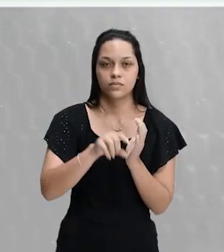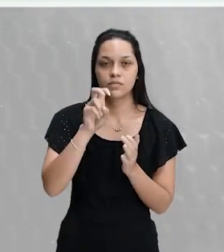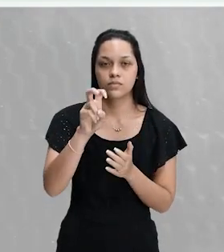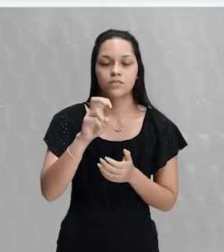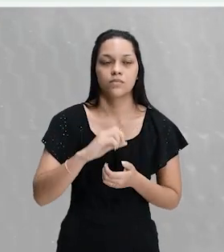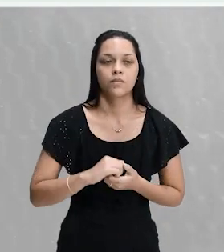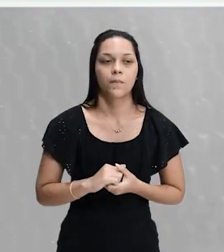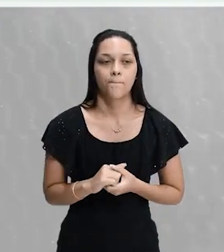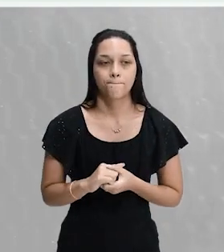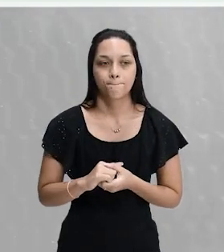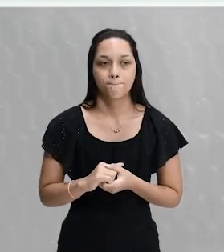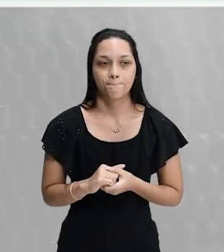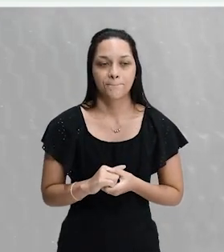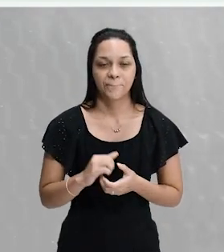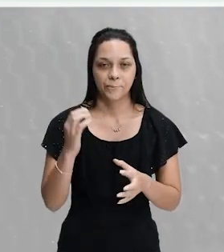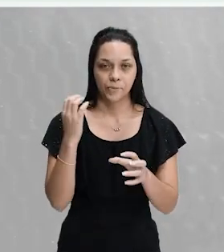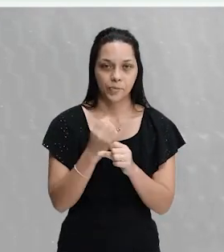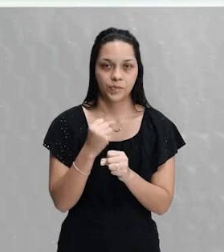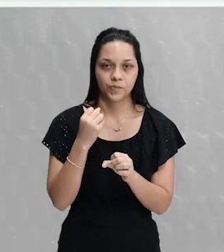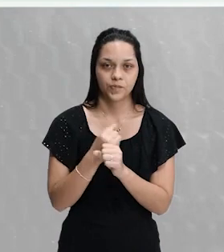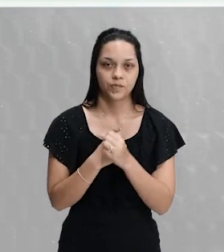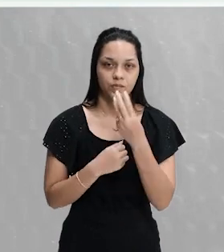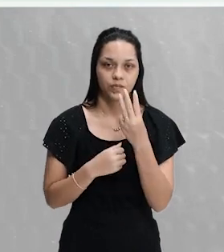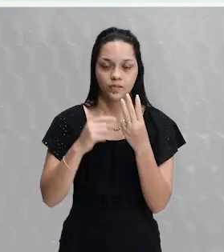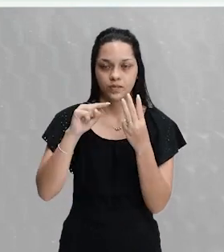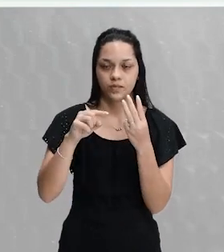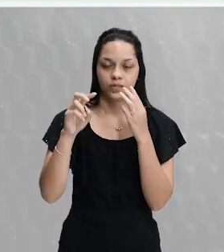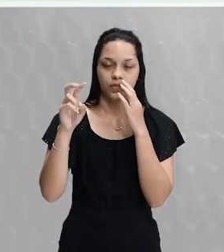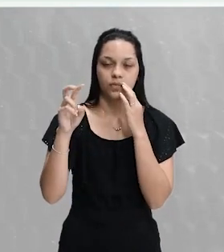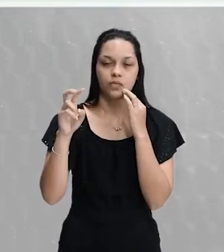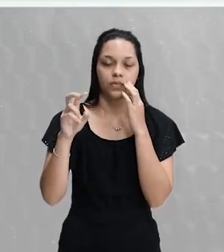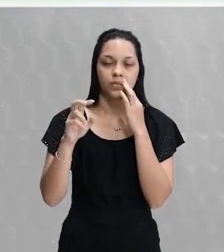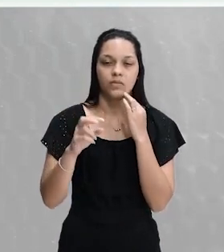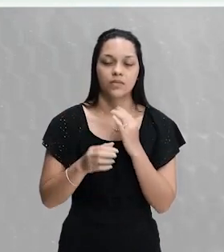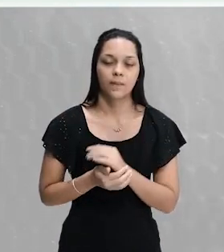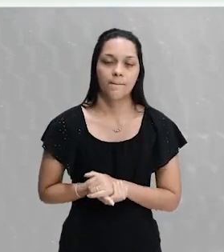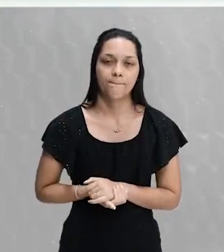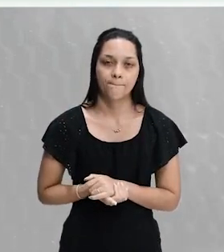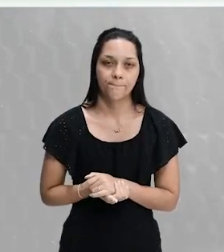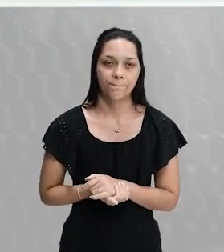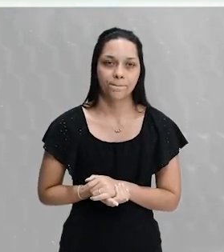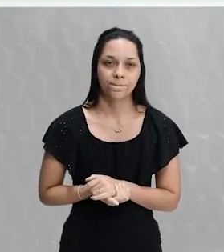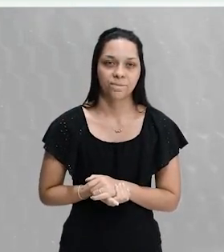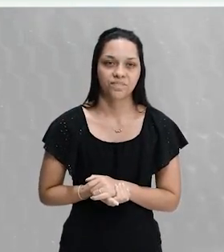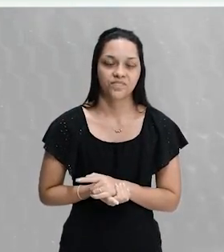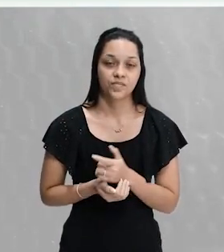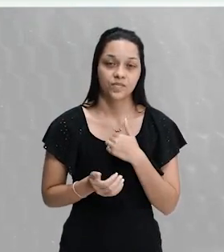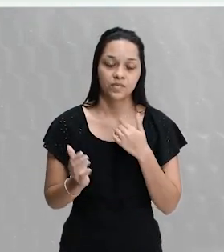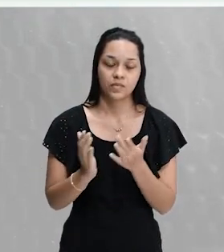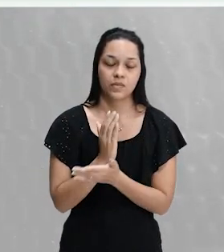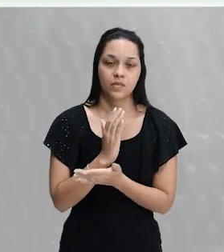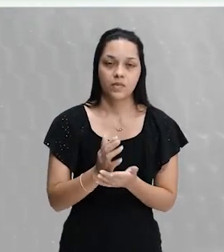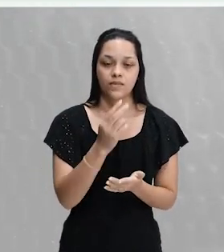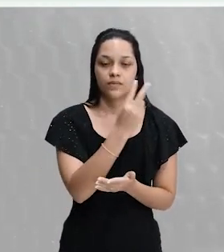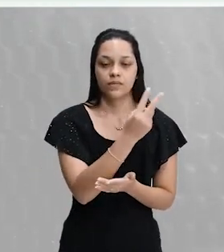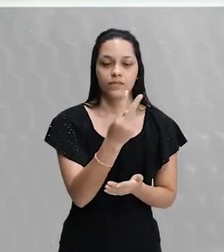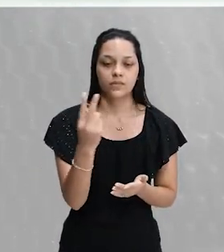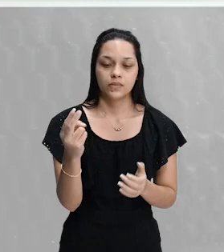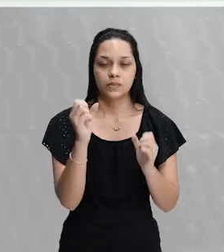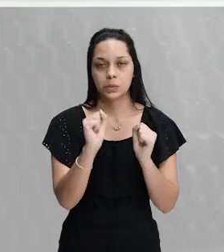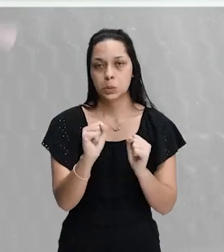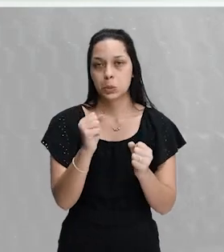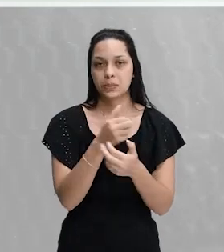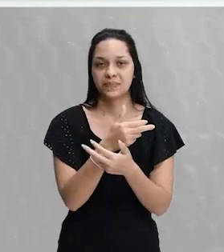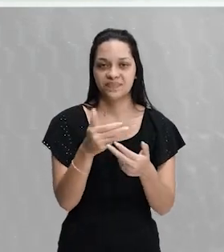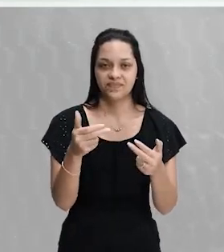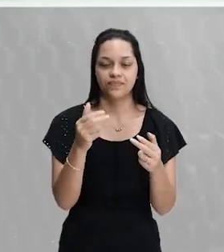5. Formou o par ordenado 3 e menos 5. Certinho, turma? Então, eu encontrei alguns pares ordenados. Poderia